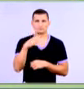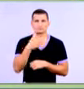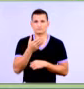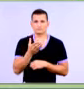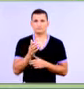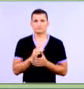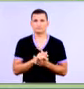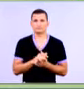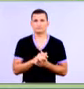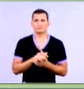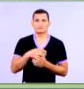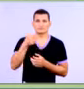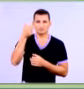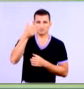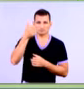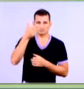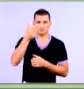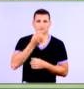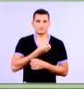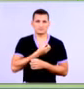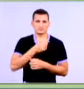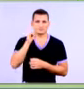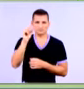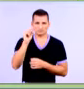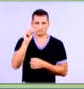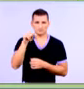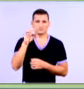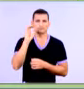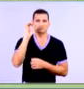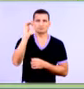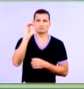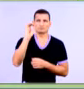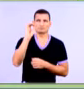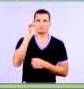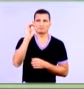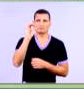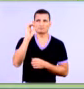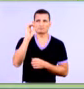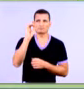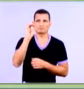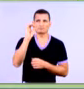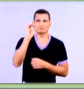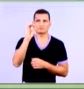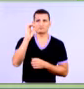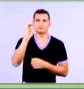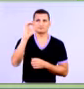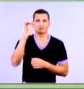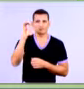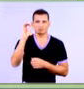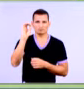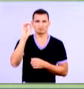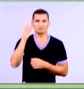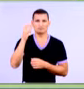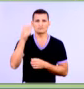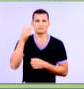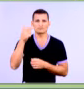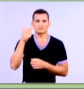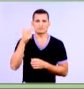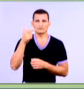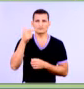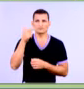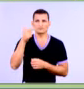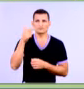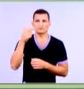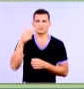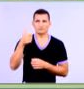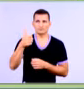o primeiro menor elemento entra na gaveta 0. O segundo menor elemento entra na gaveta 1. O terceiro